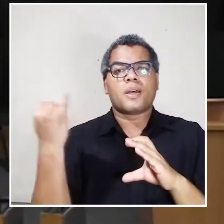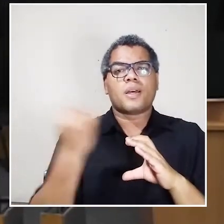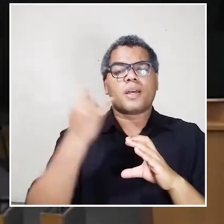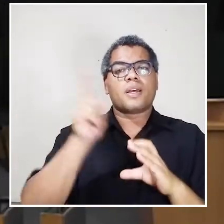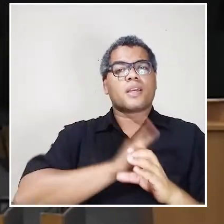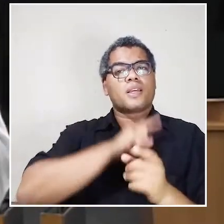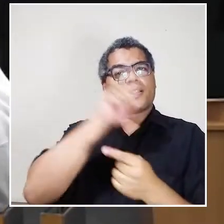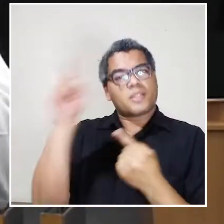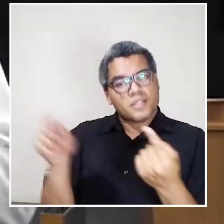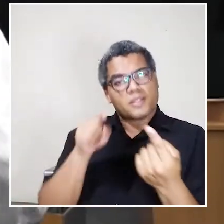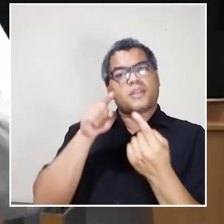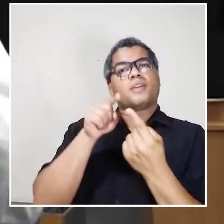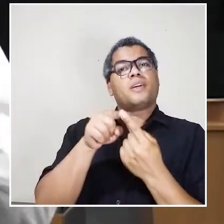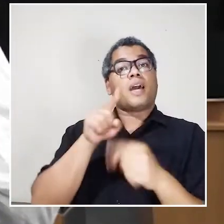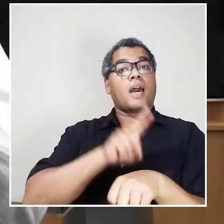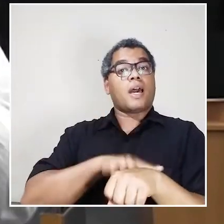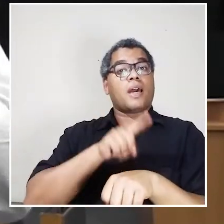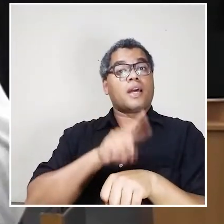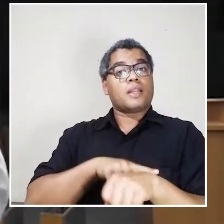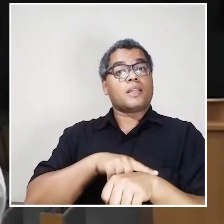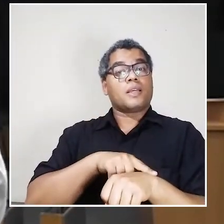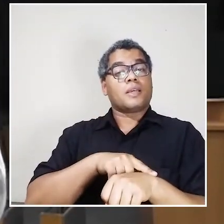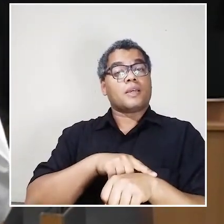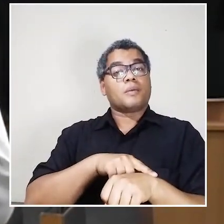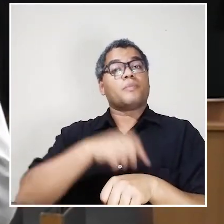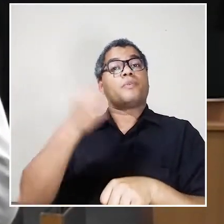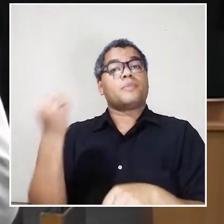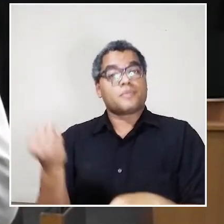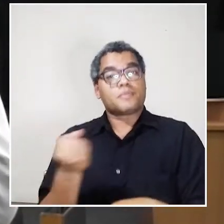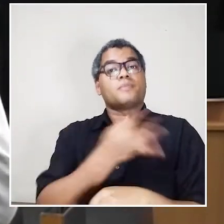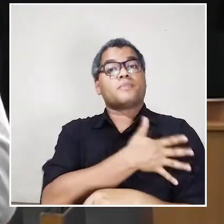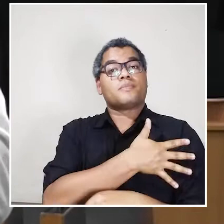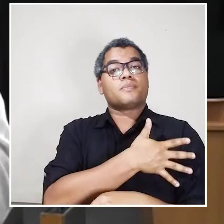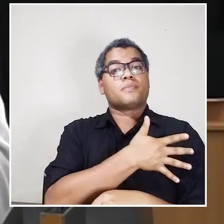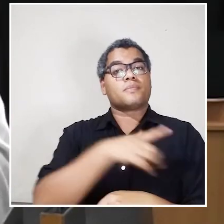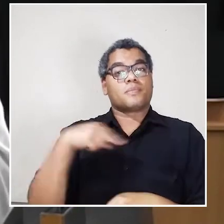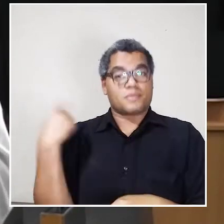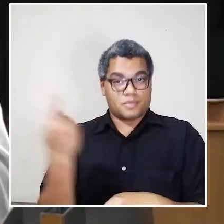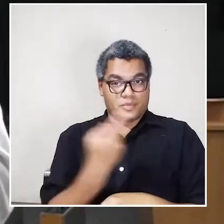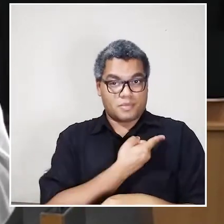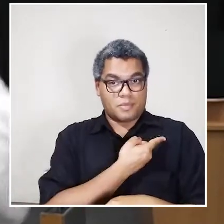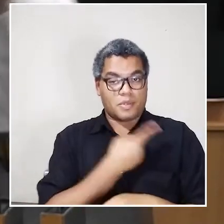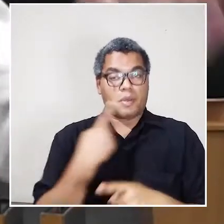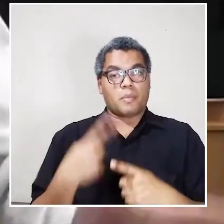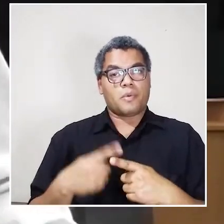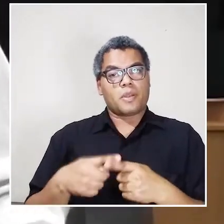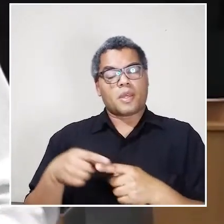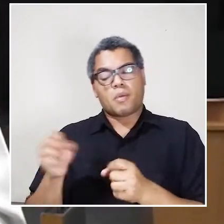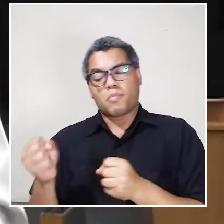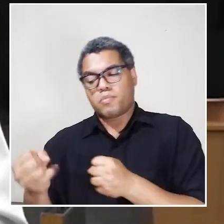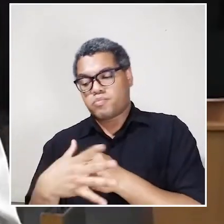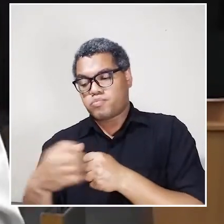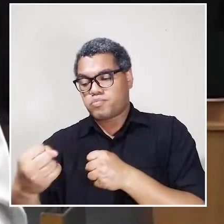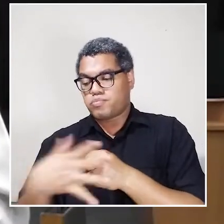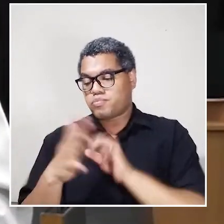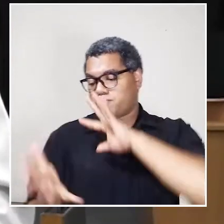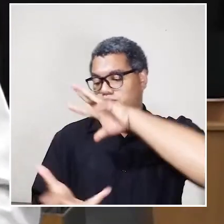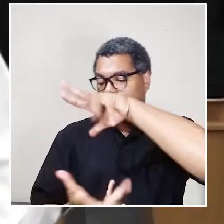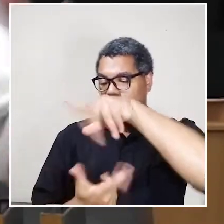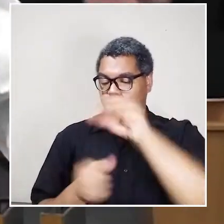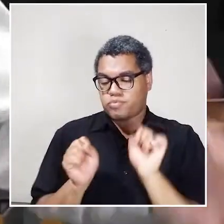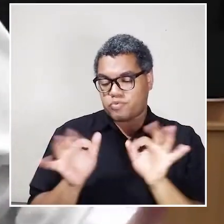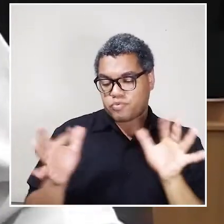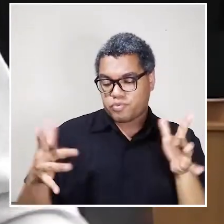fundamentais que visam tempos de restauração para nós. Porque a pandemia está aí,